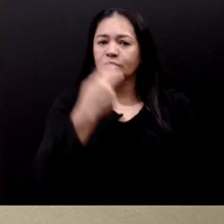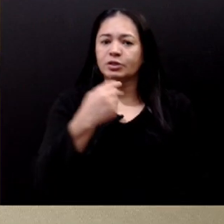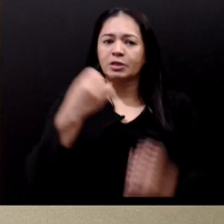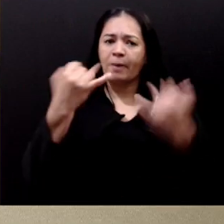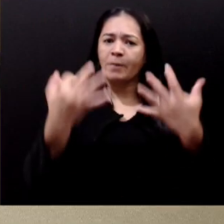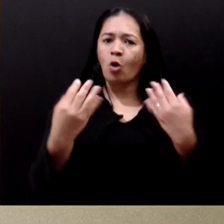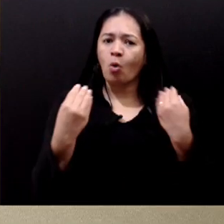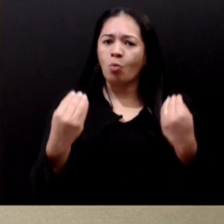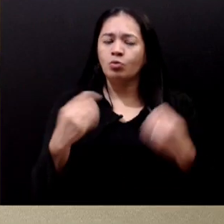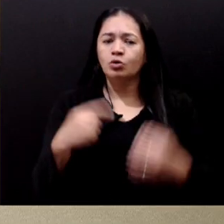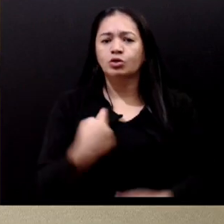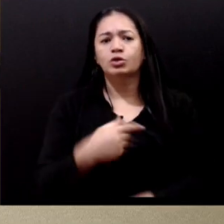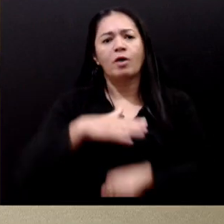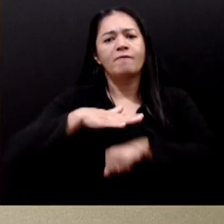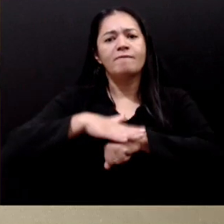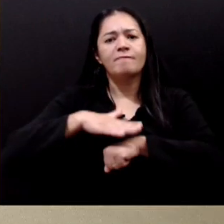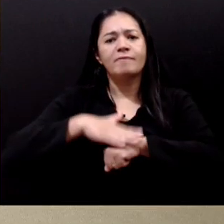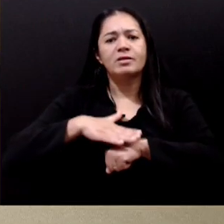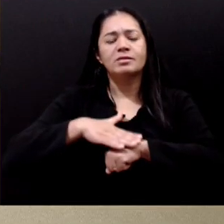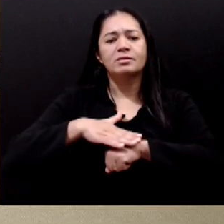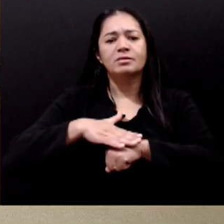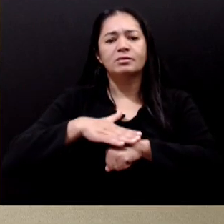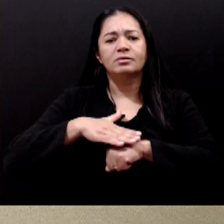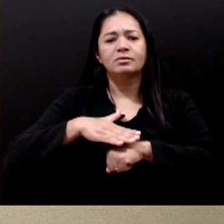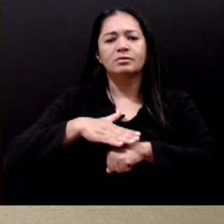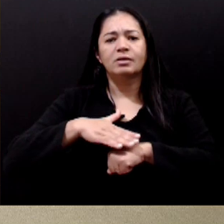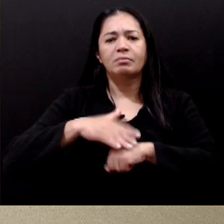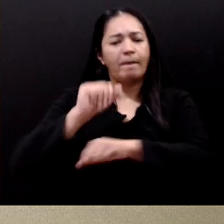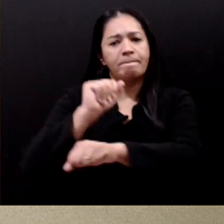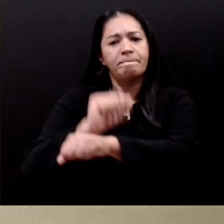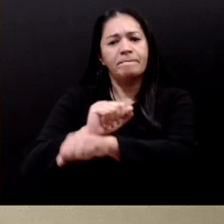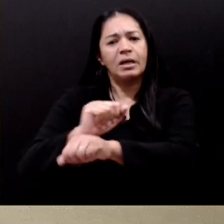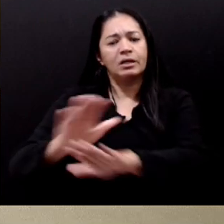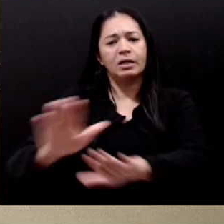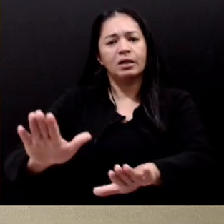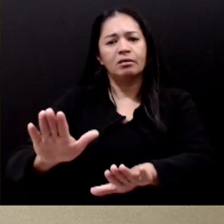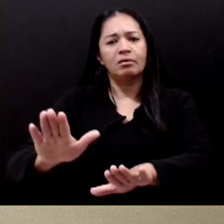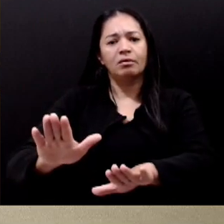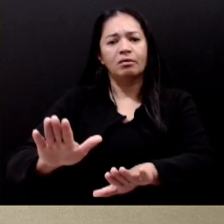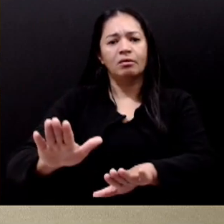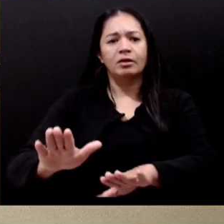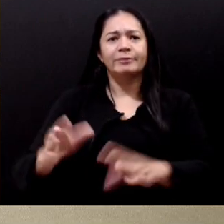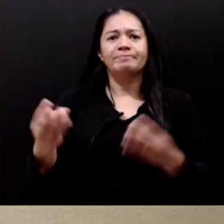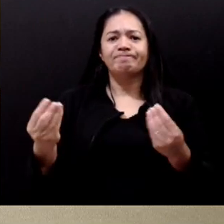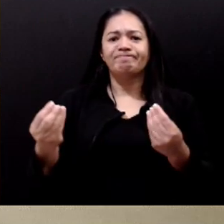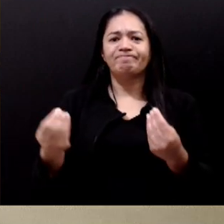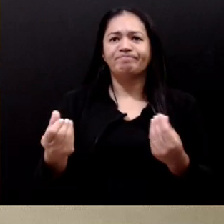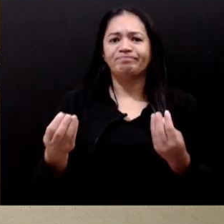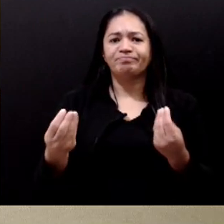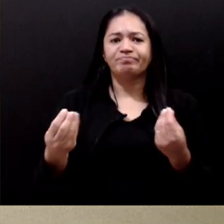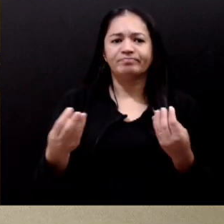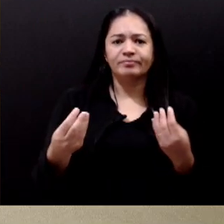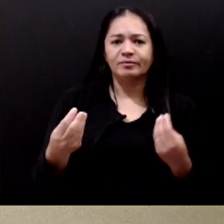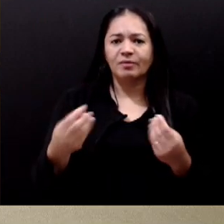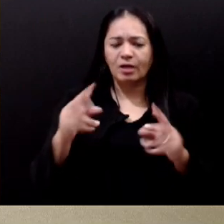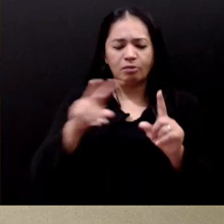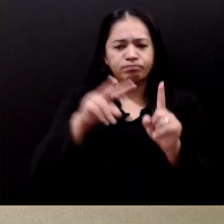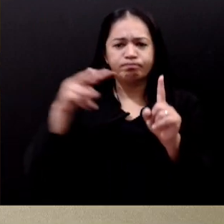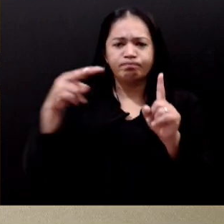faz, né, para parar com essa questão aí de ter essa visão